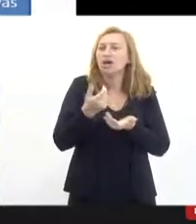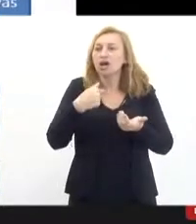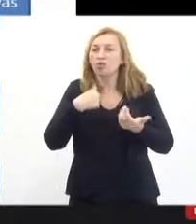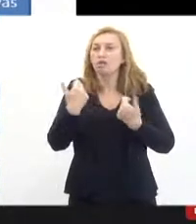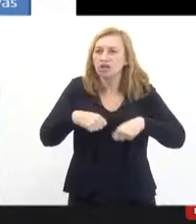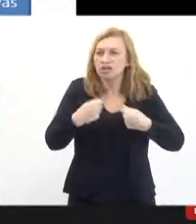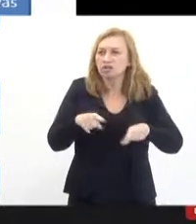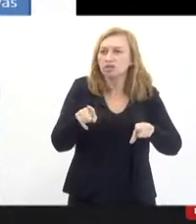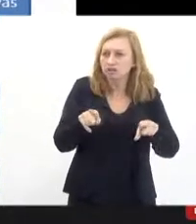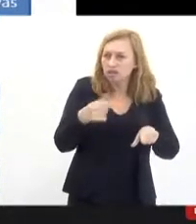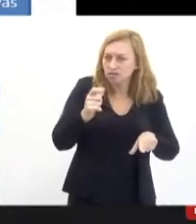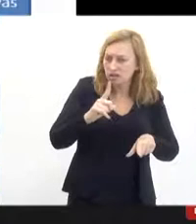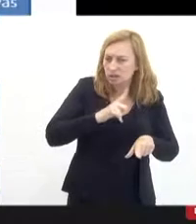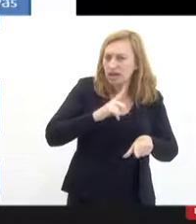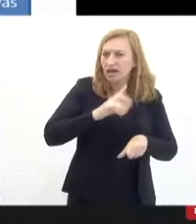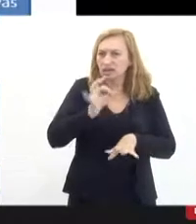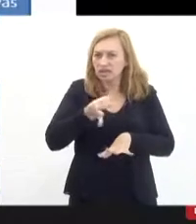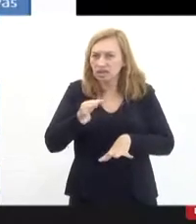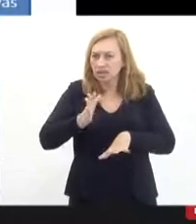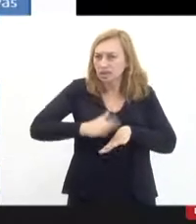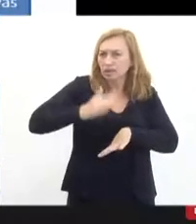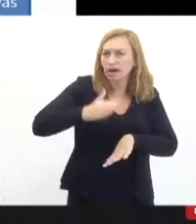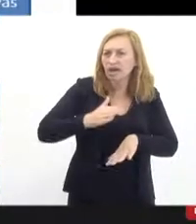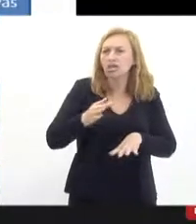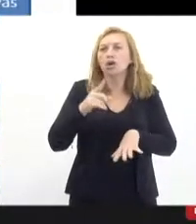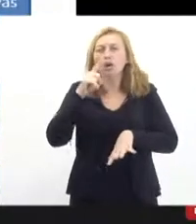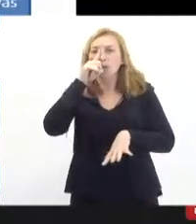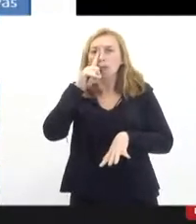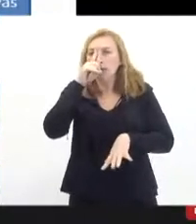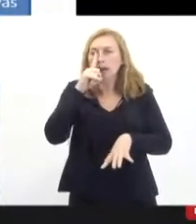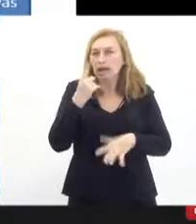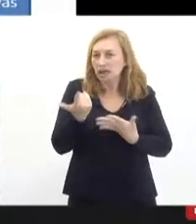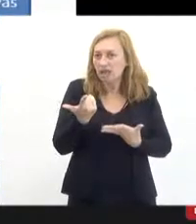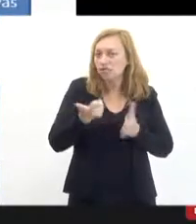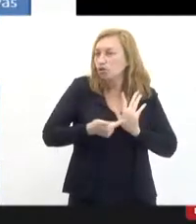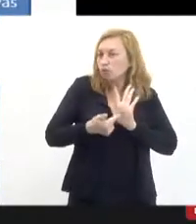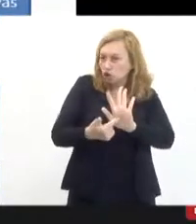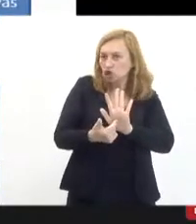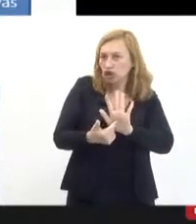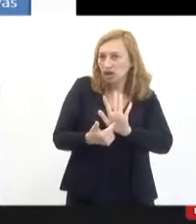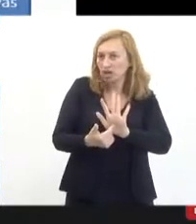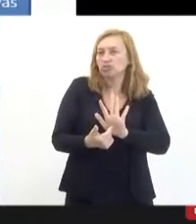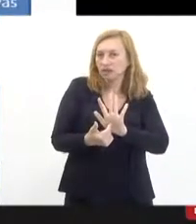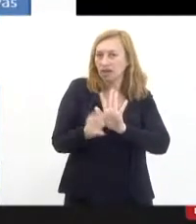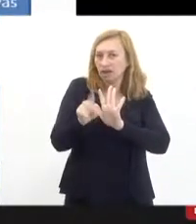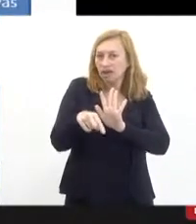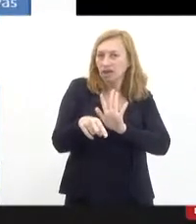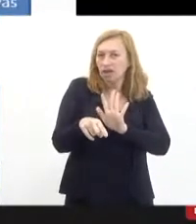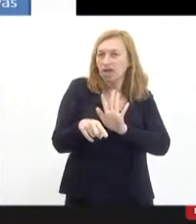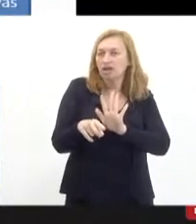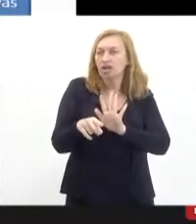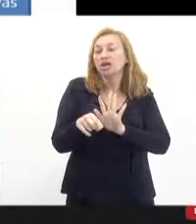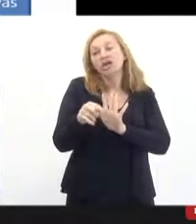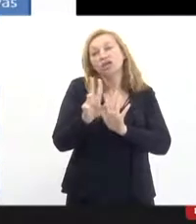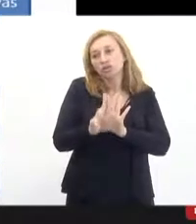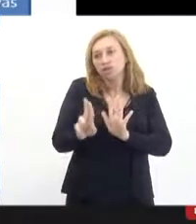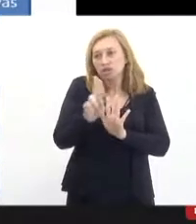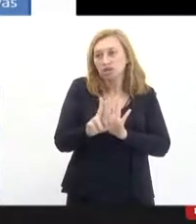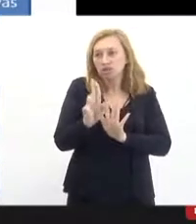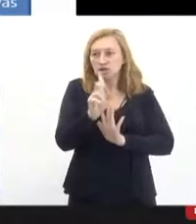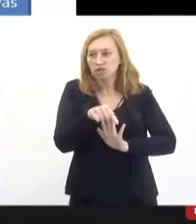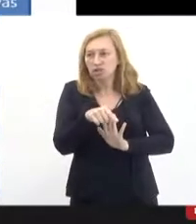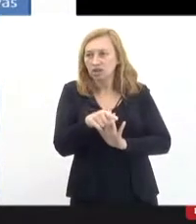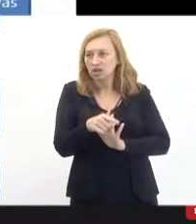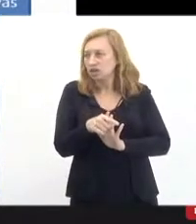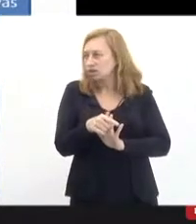meio daqueles critérios de riscos que foram demonstrados e que a PGE utiliza, né? O